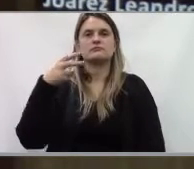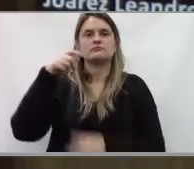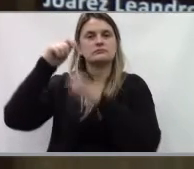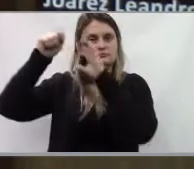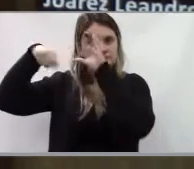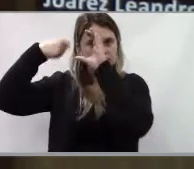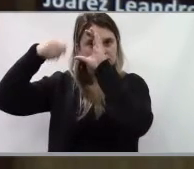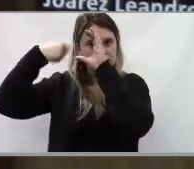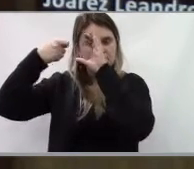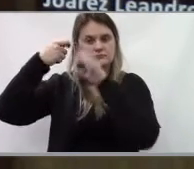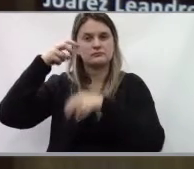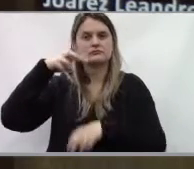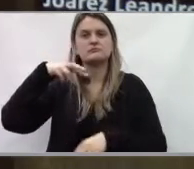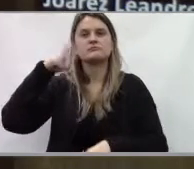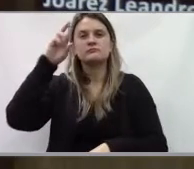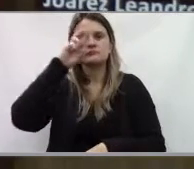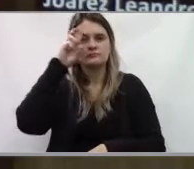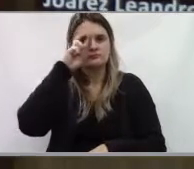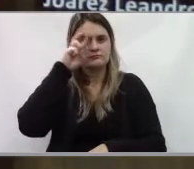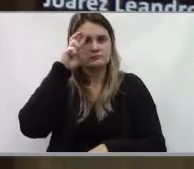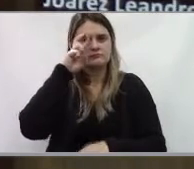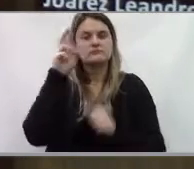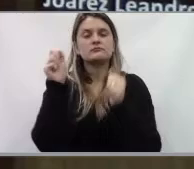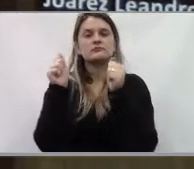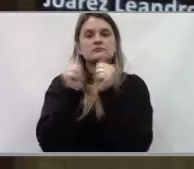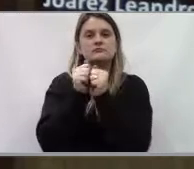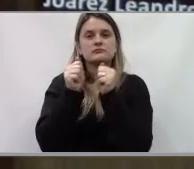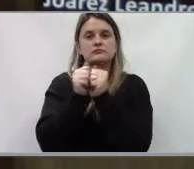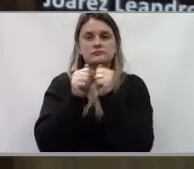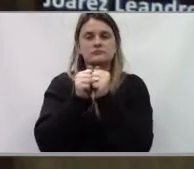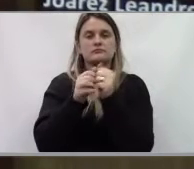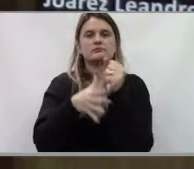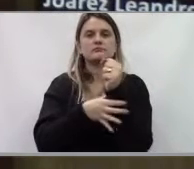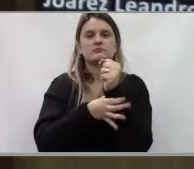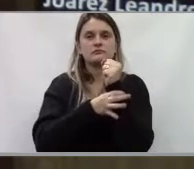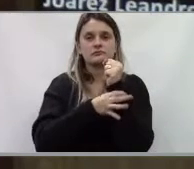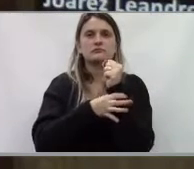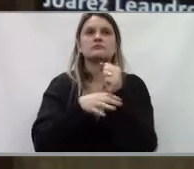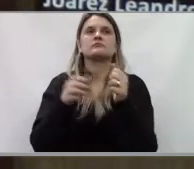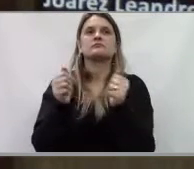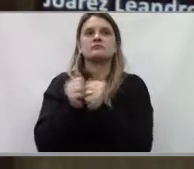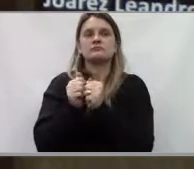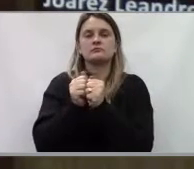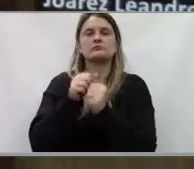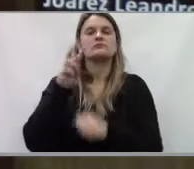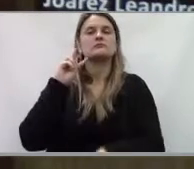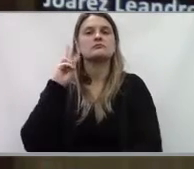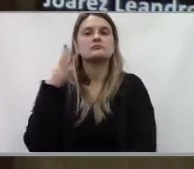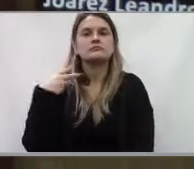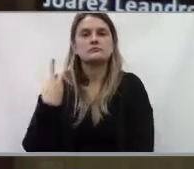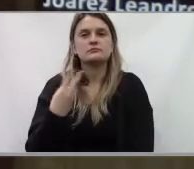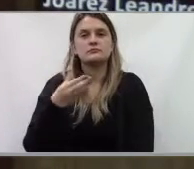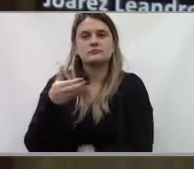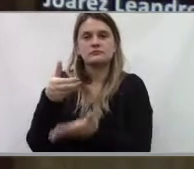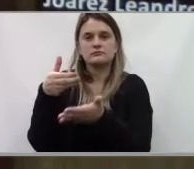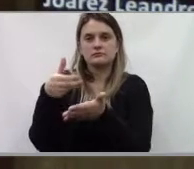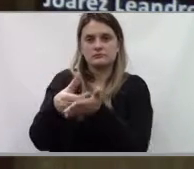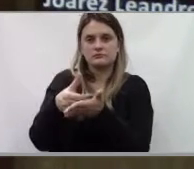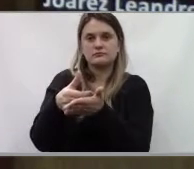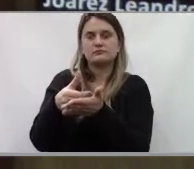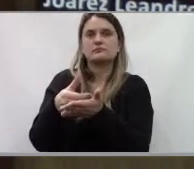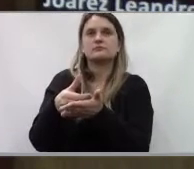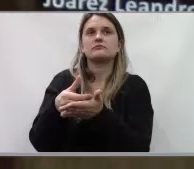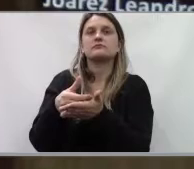23 câmaras de monitoramento, onde também um pedido junto do Conselho de Segurança, junto com os vereadores, uma